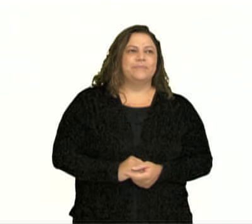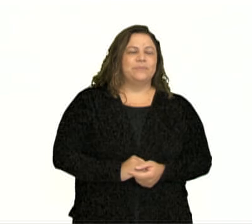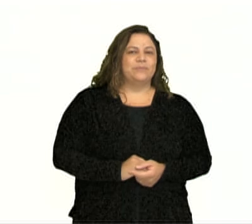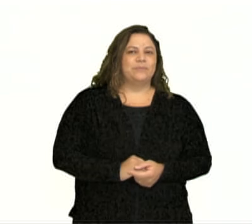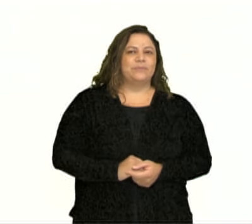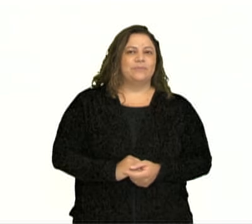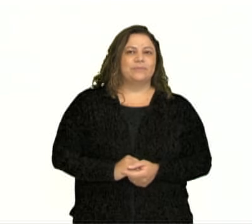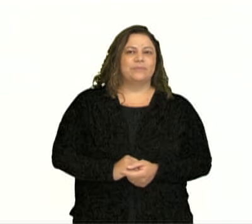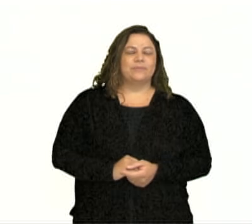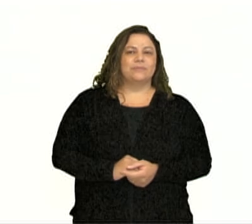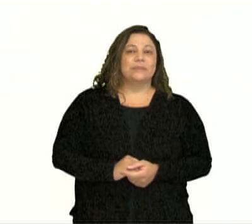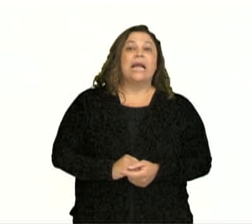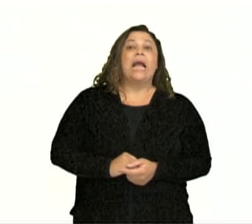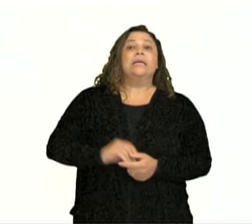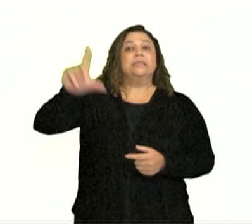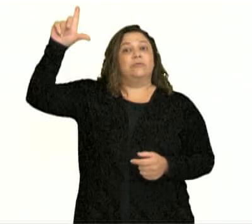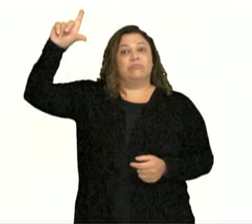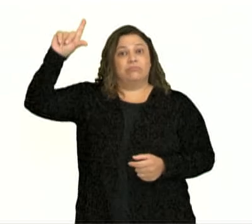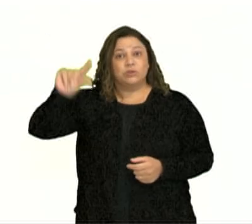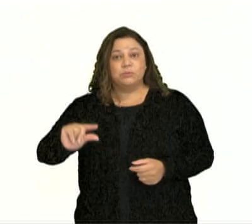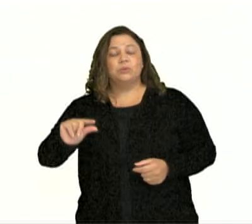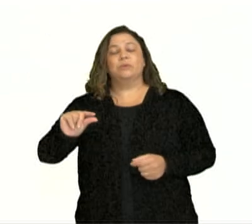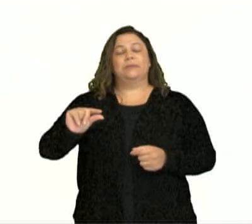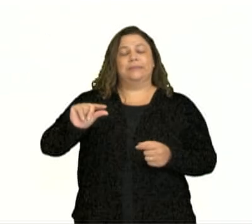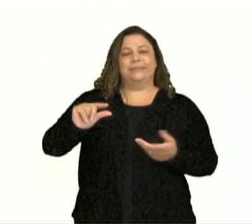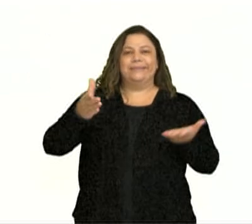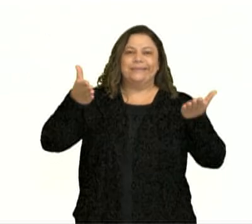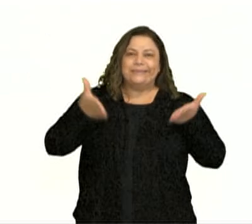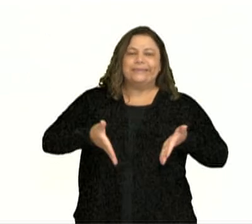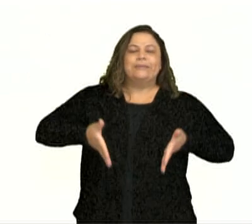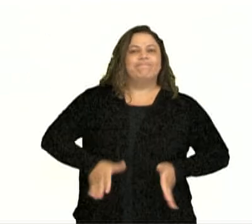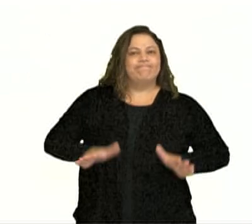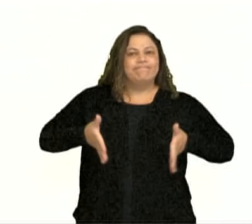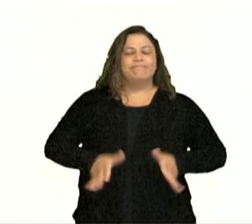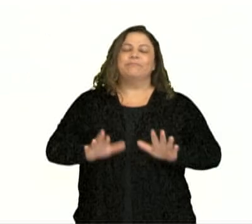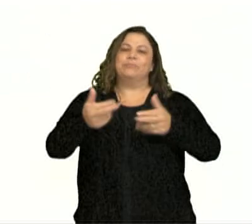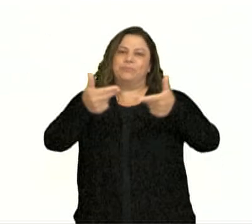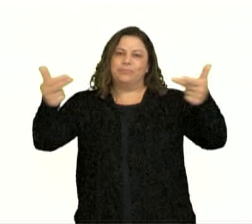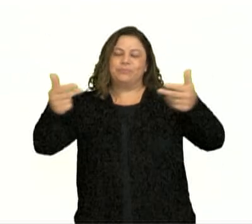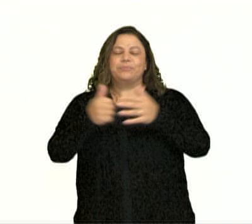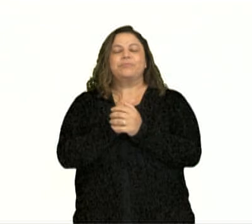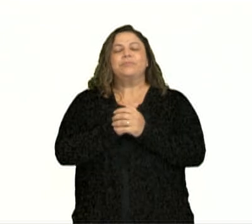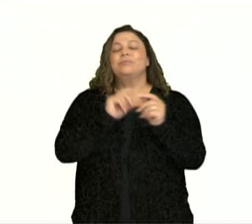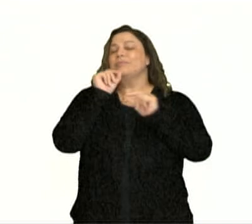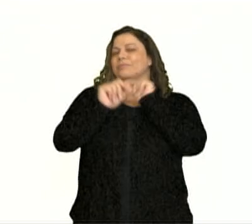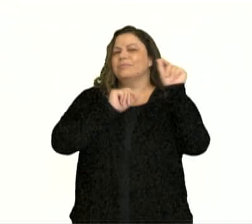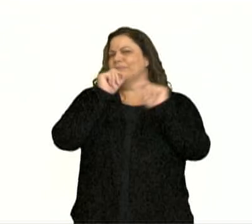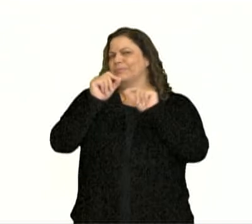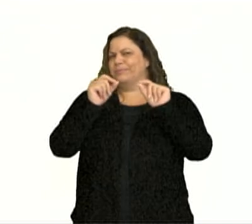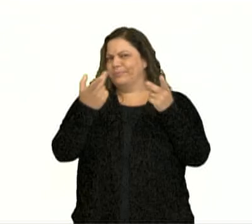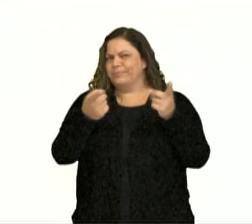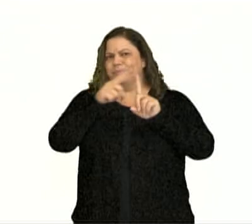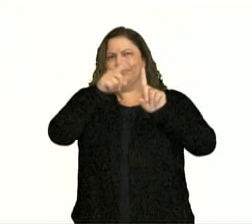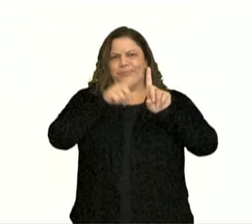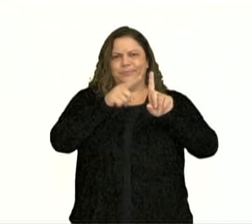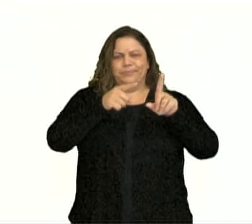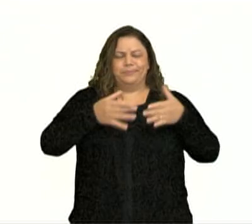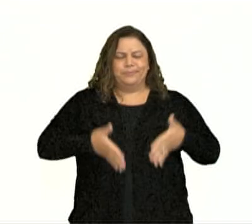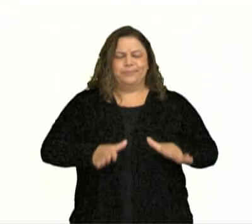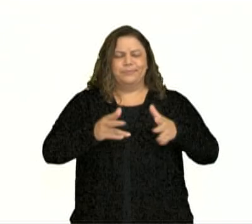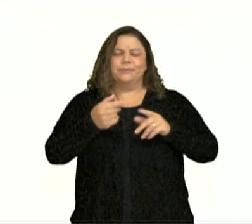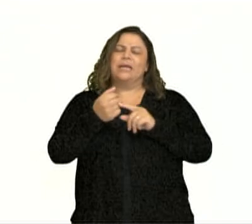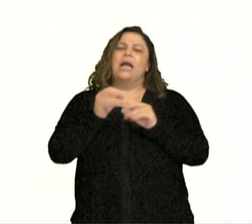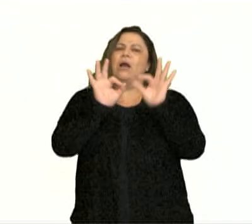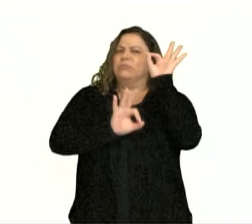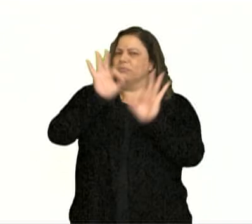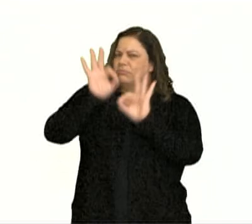Essa queda da taxa de fecundidade é consequência de vários fatores, como projetos em educação